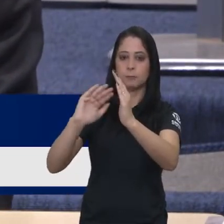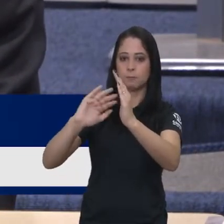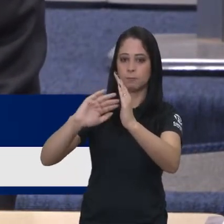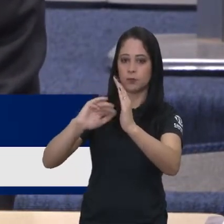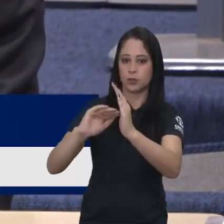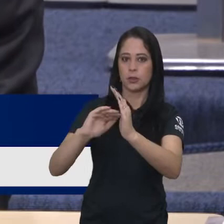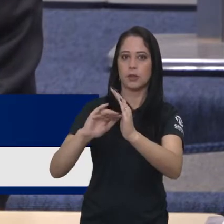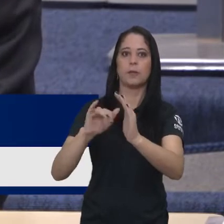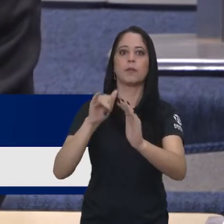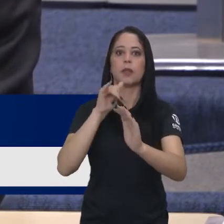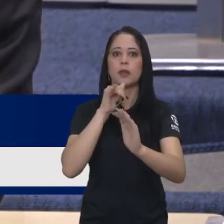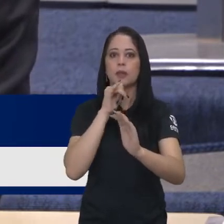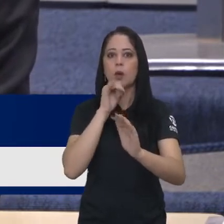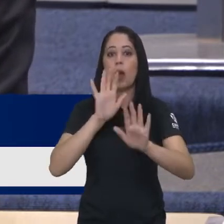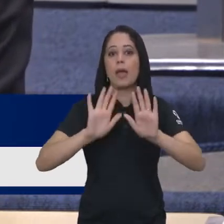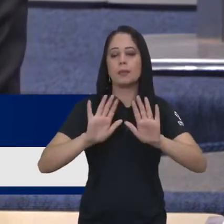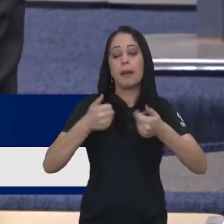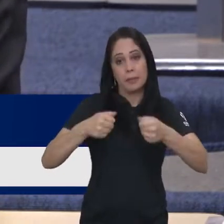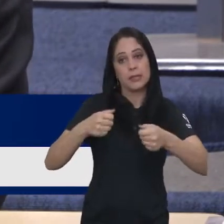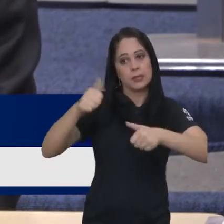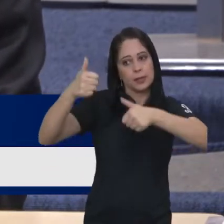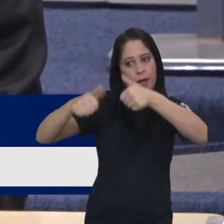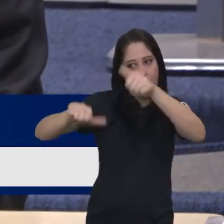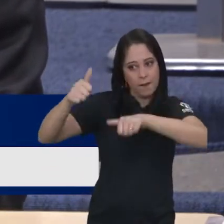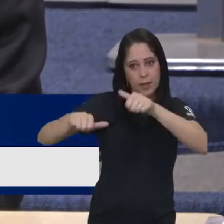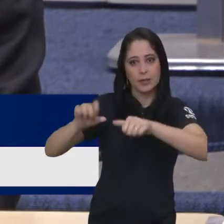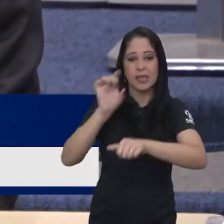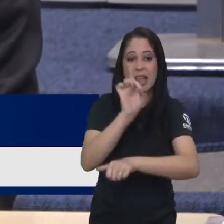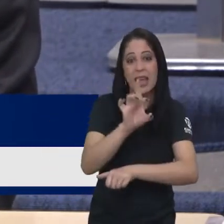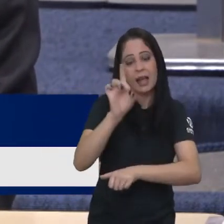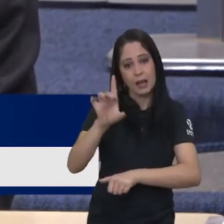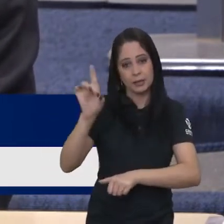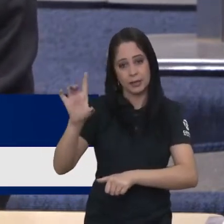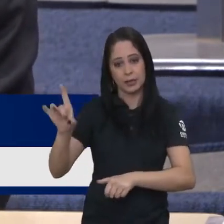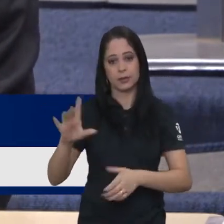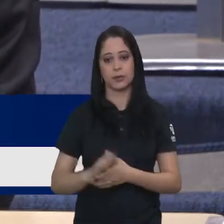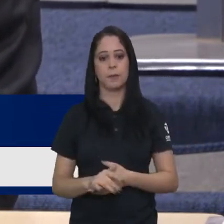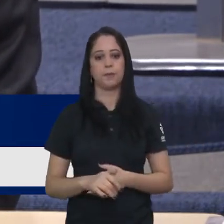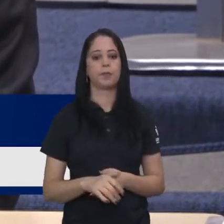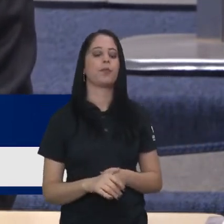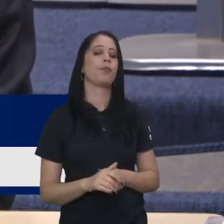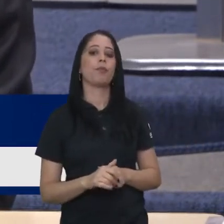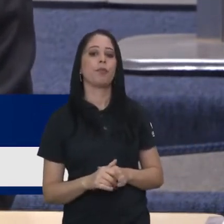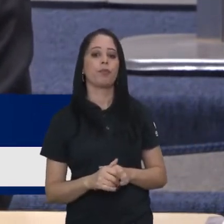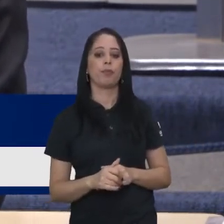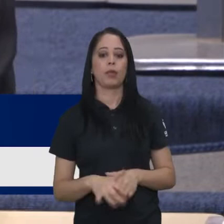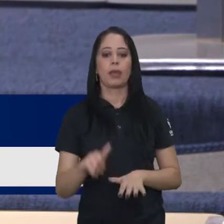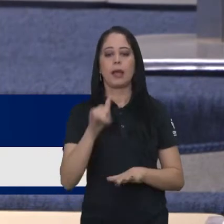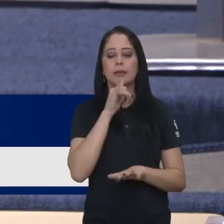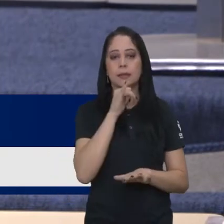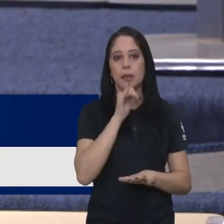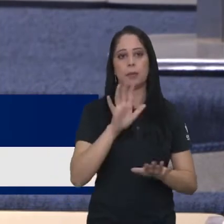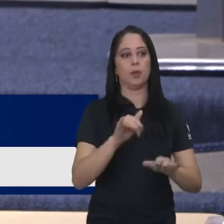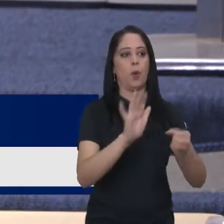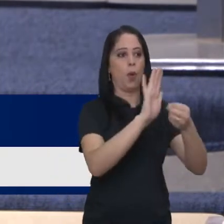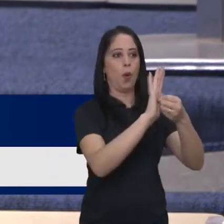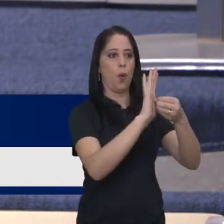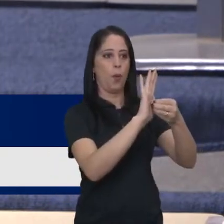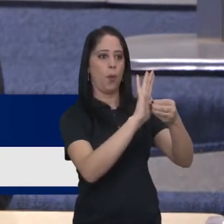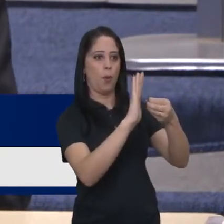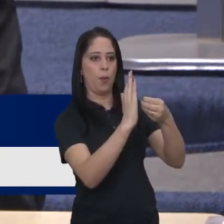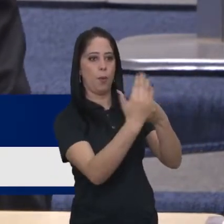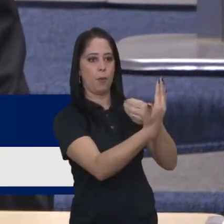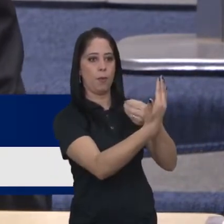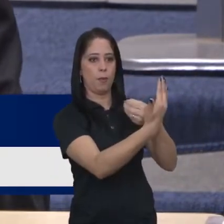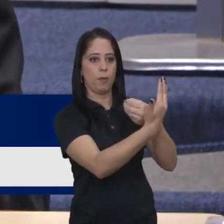avaliação, ela vai depender muito de cada situação. O que que a gente sustenta? Quando você vai regularizar, o que é regularizar um bairro? O a pessoa